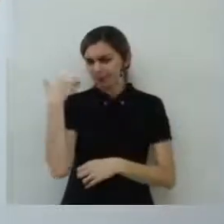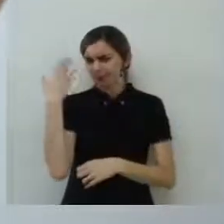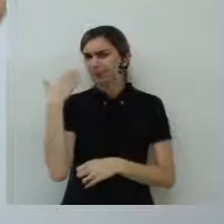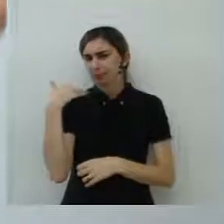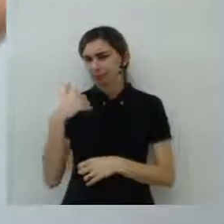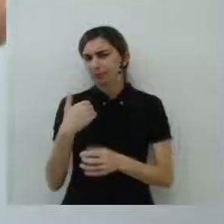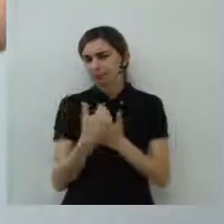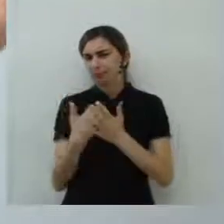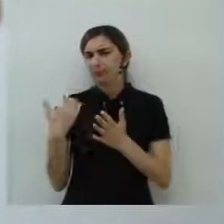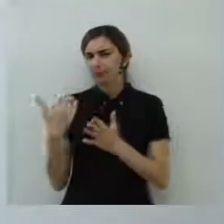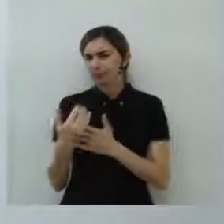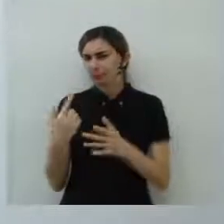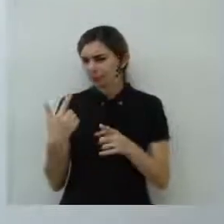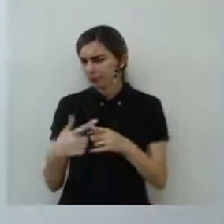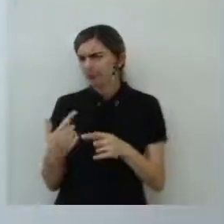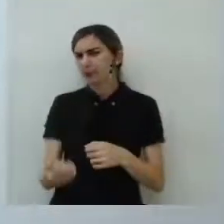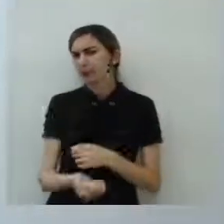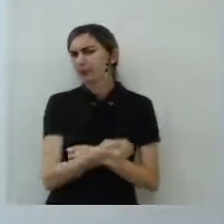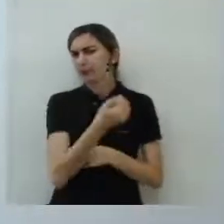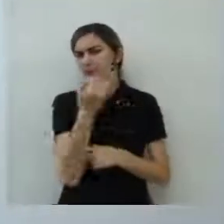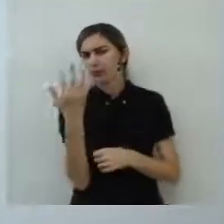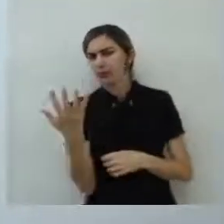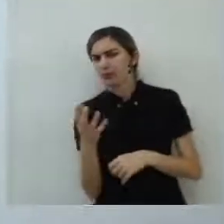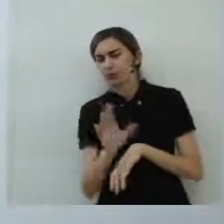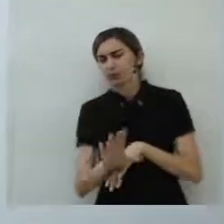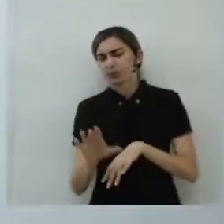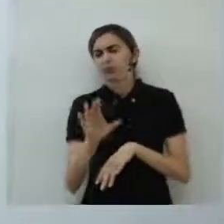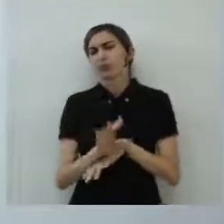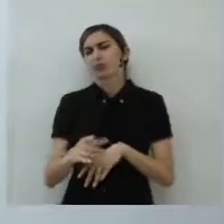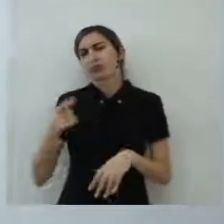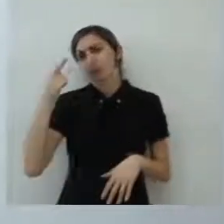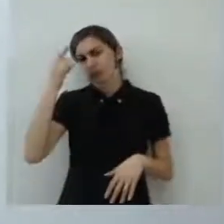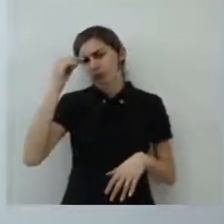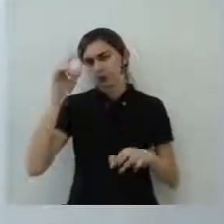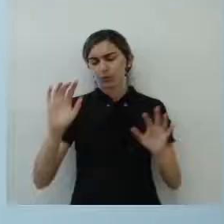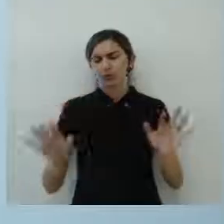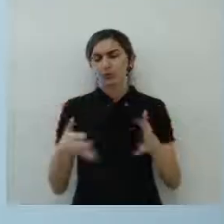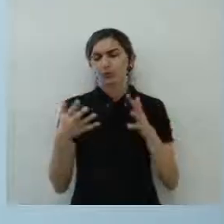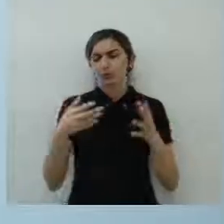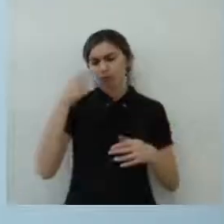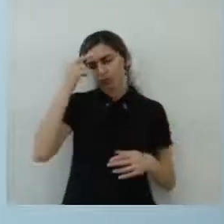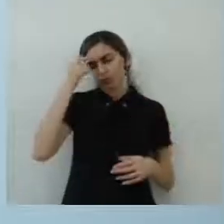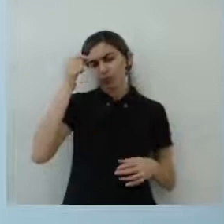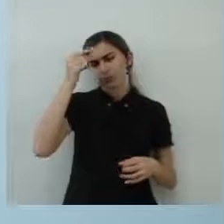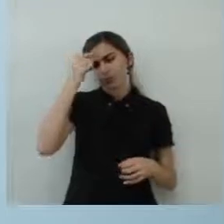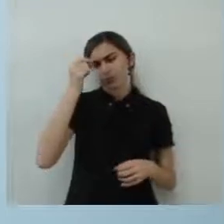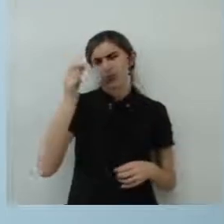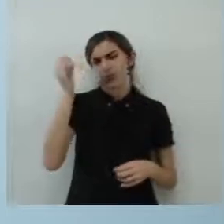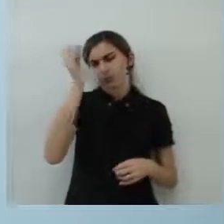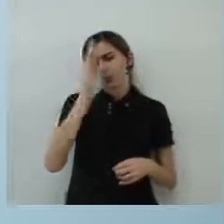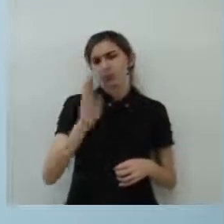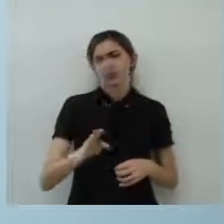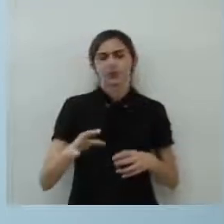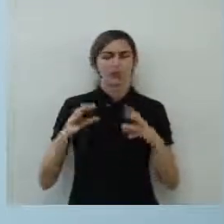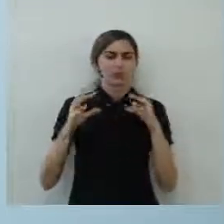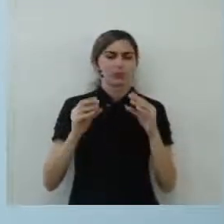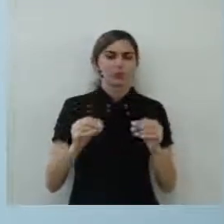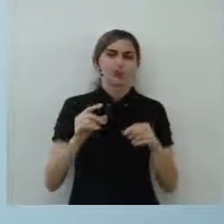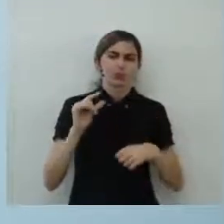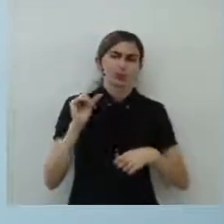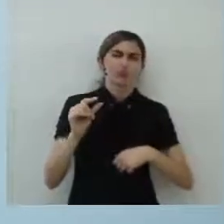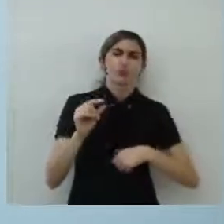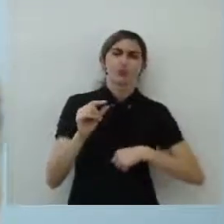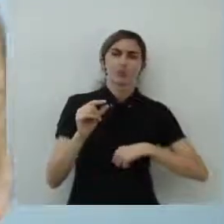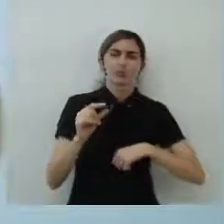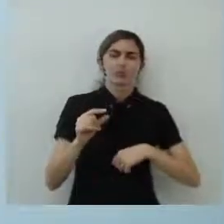bem mais, porque a quantidade de cursos superiores, de oferta de curso superior no Brasil inteiro era muito pequena.